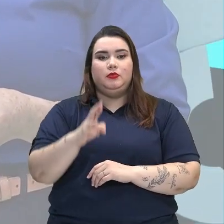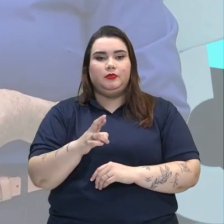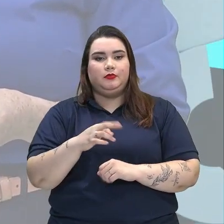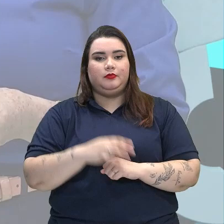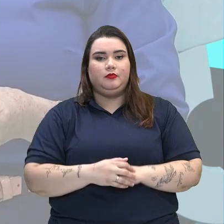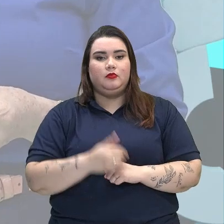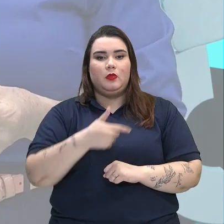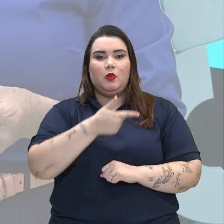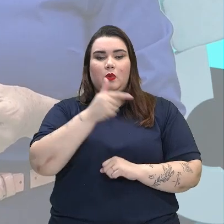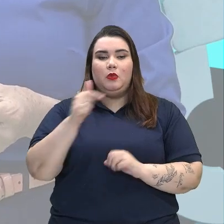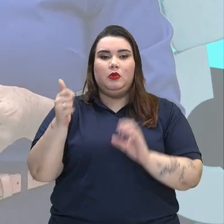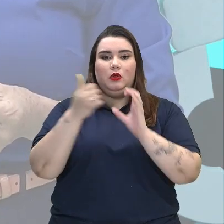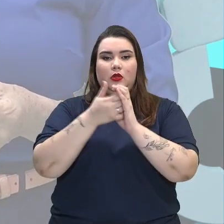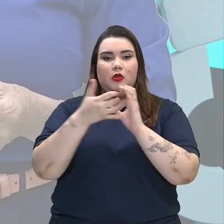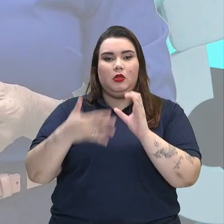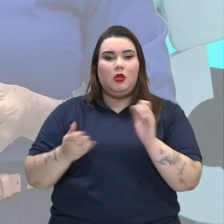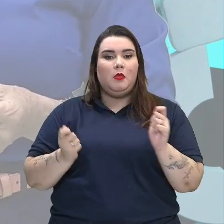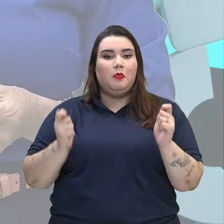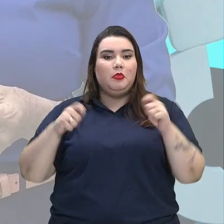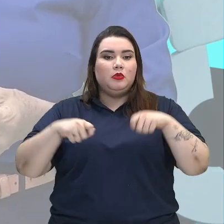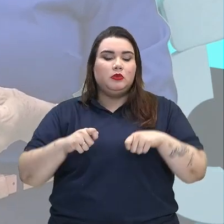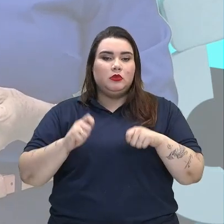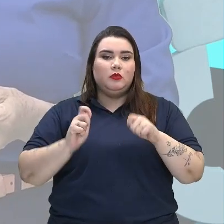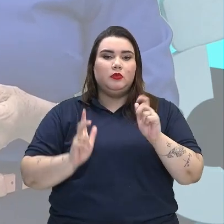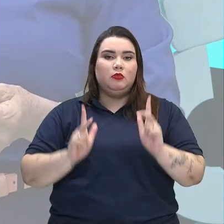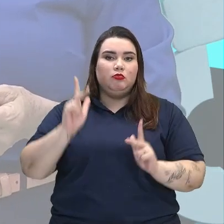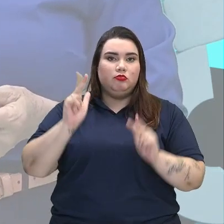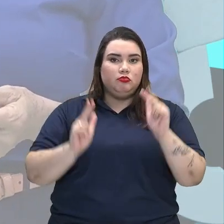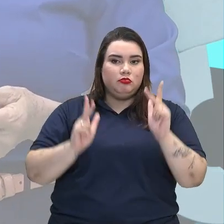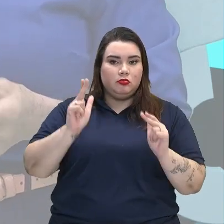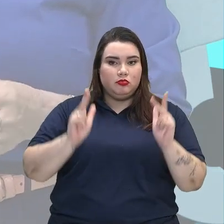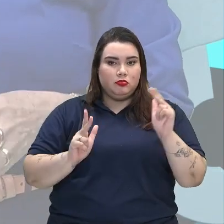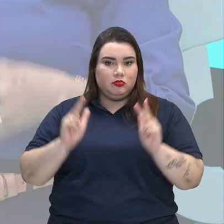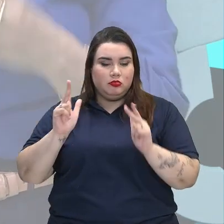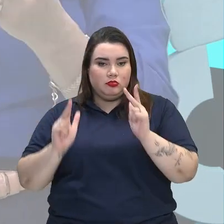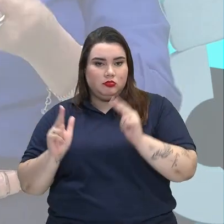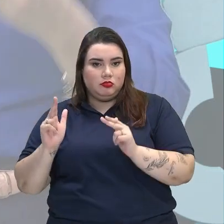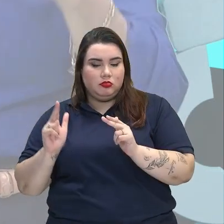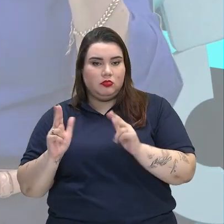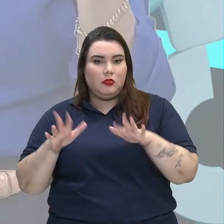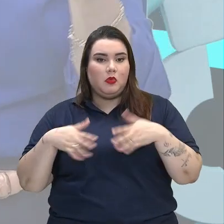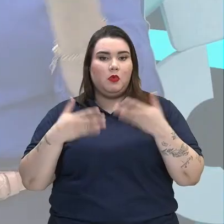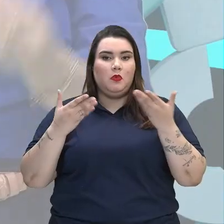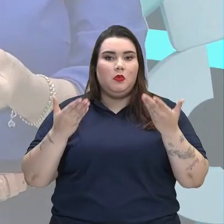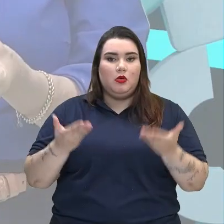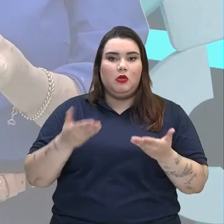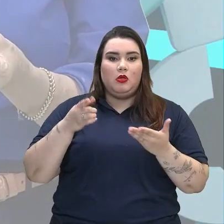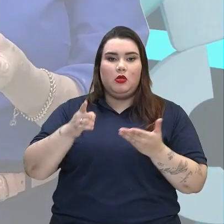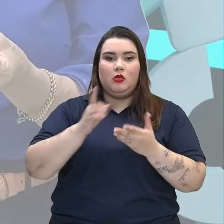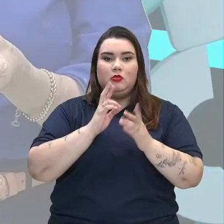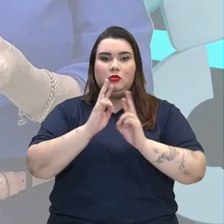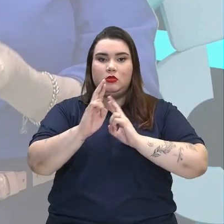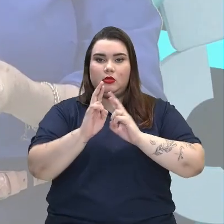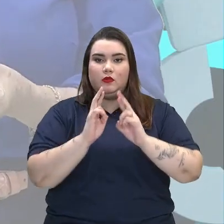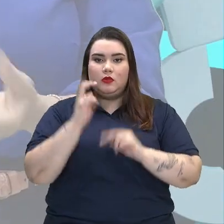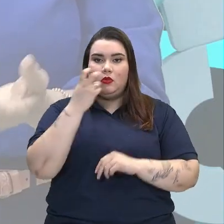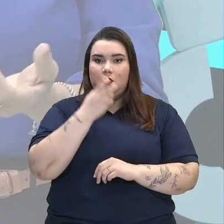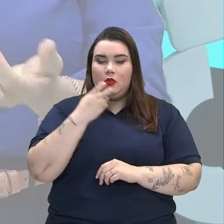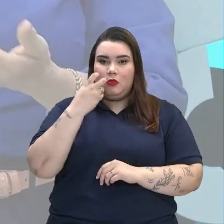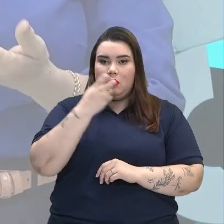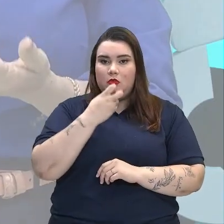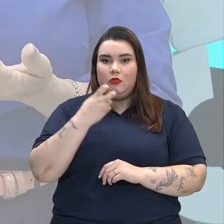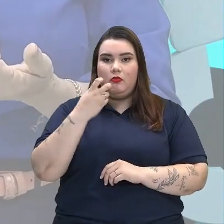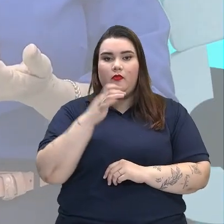também interessante é a possibilidade de edição. Quando essa entrevista oral,